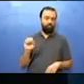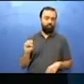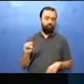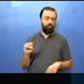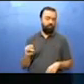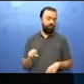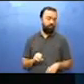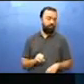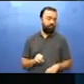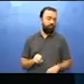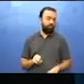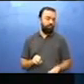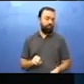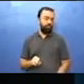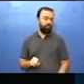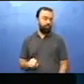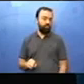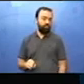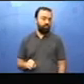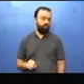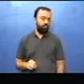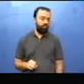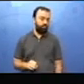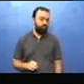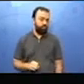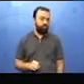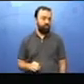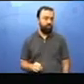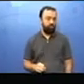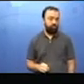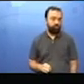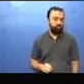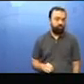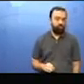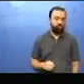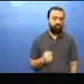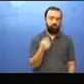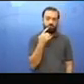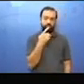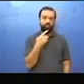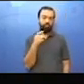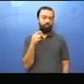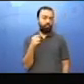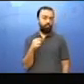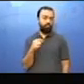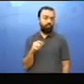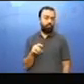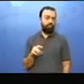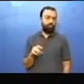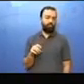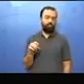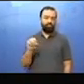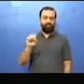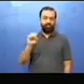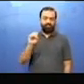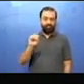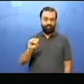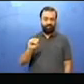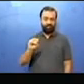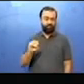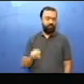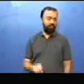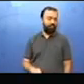Da. Muito bem. D com A. Das. Este sonzinho no final, qual letra representa? Letra